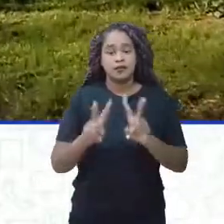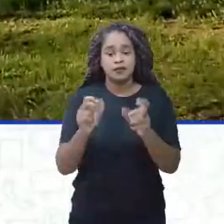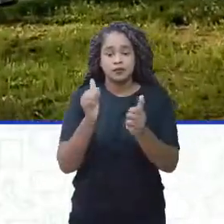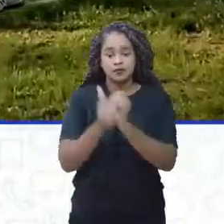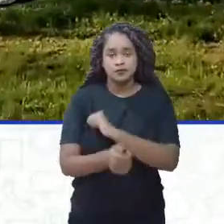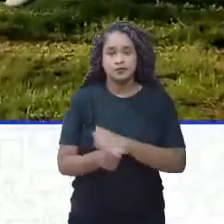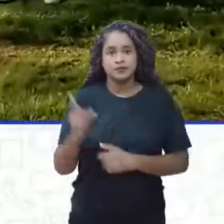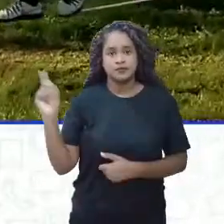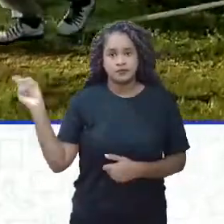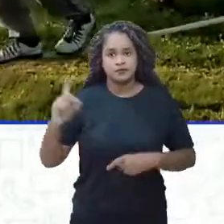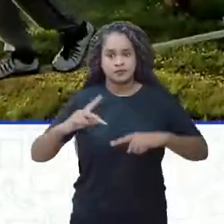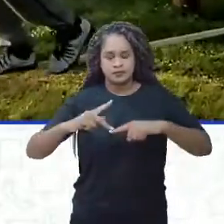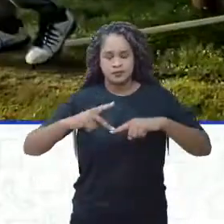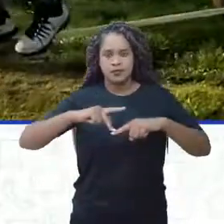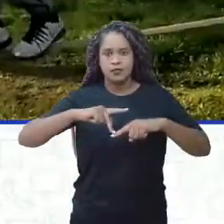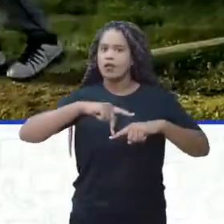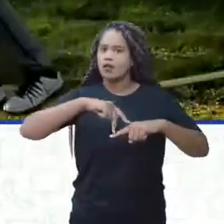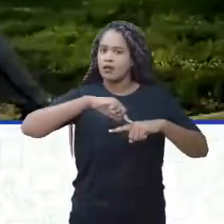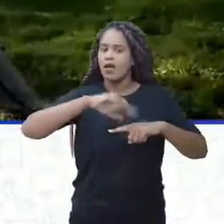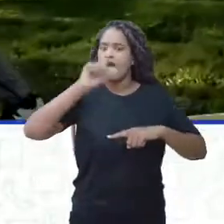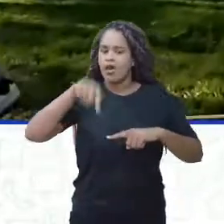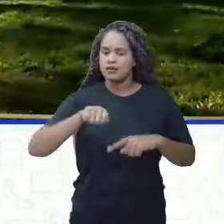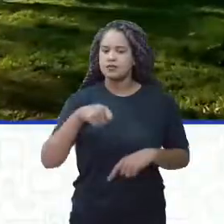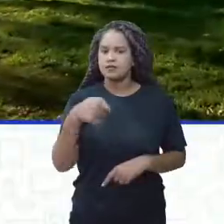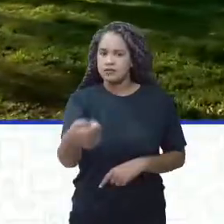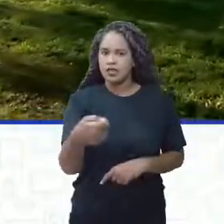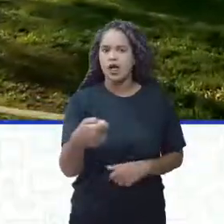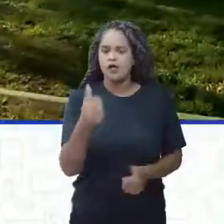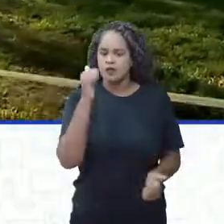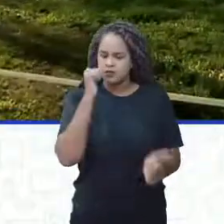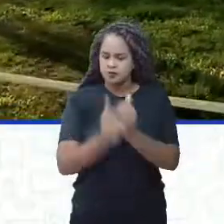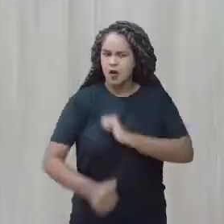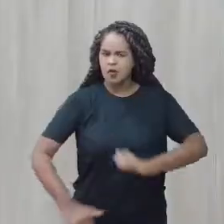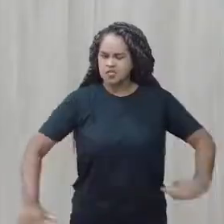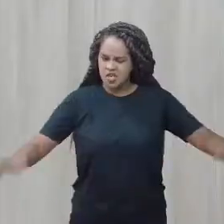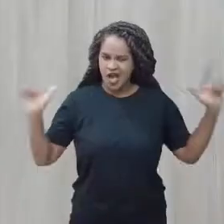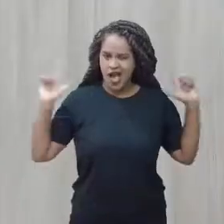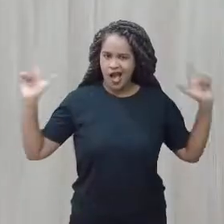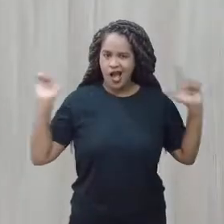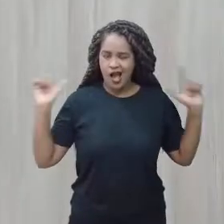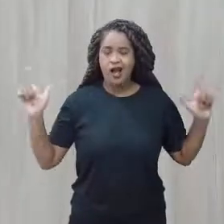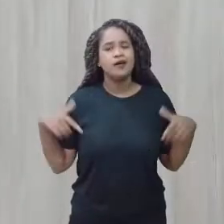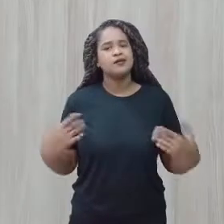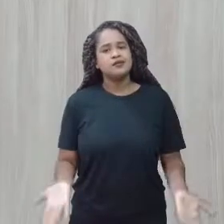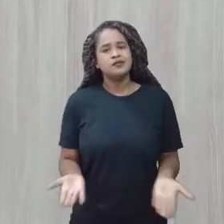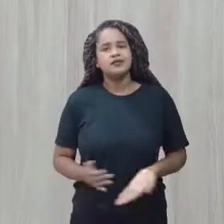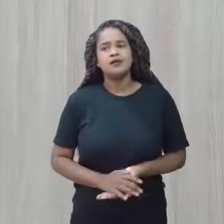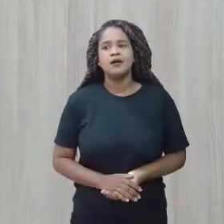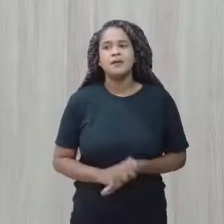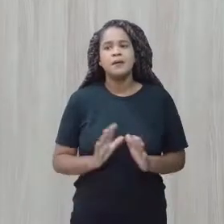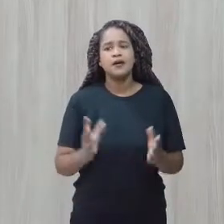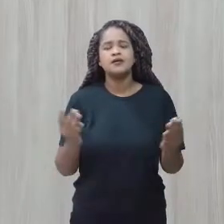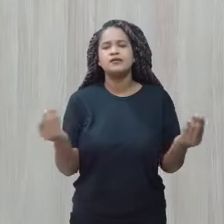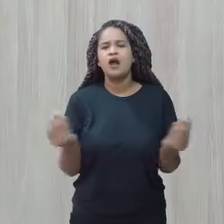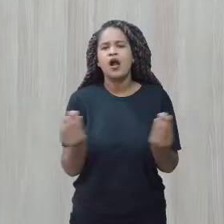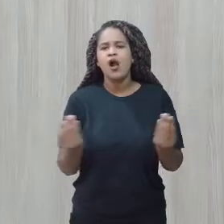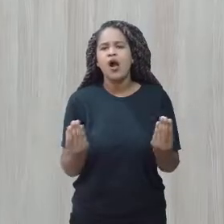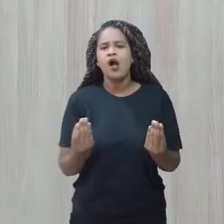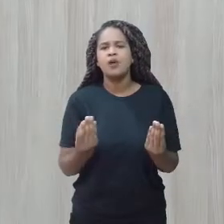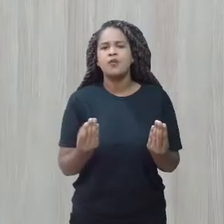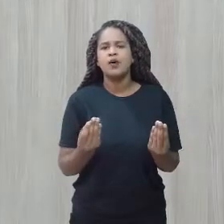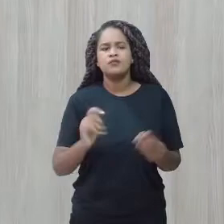o slackline é reconhecido como um esporte radical, né? E quem é que reconhece essa modalidade, né? É a